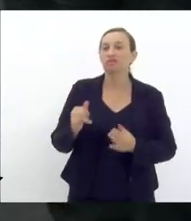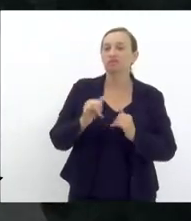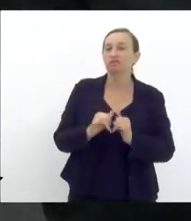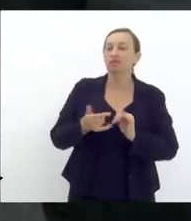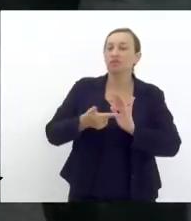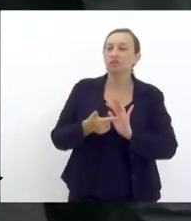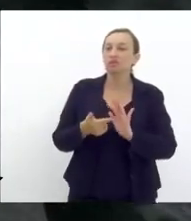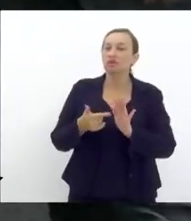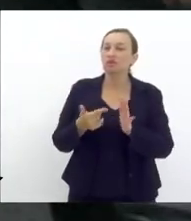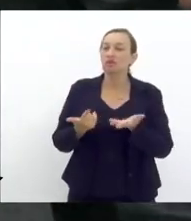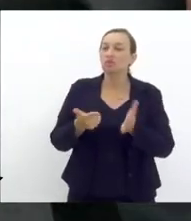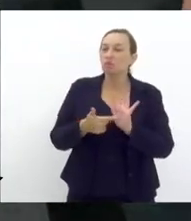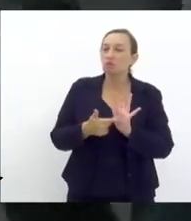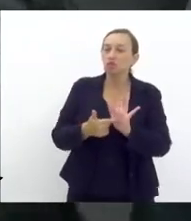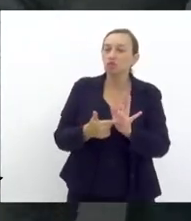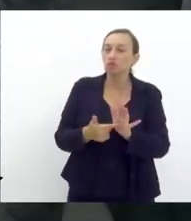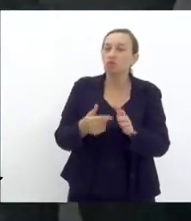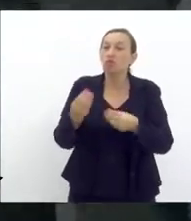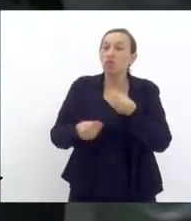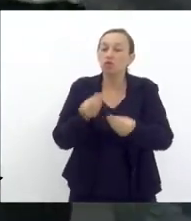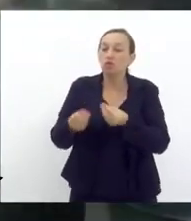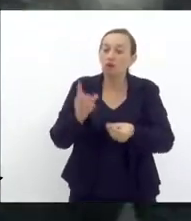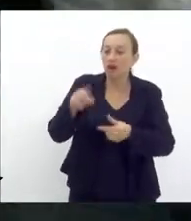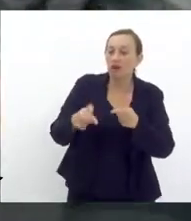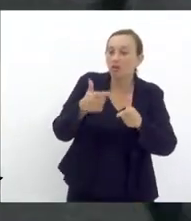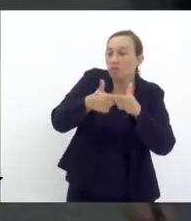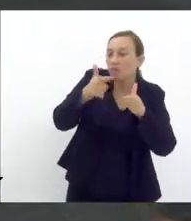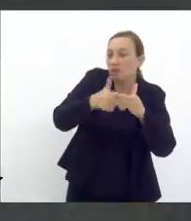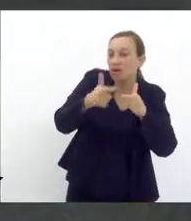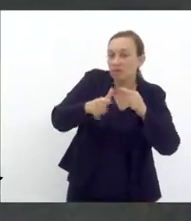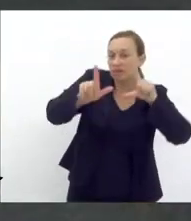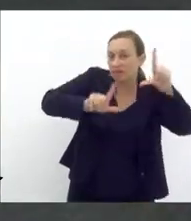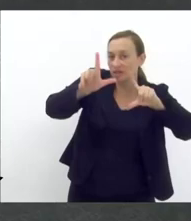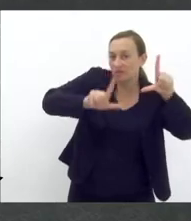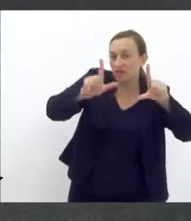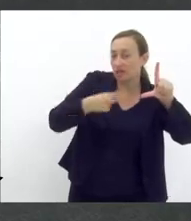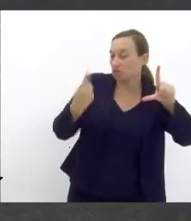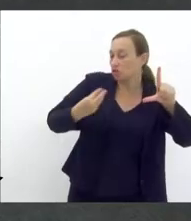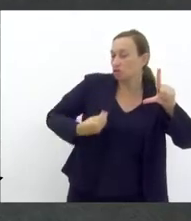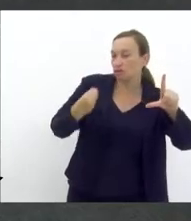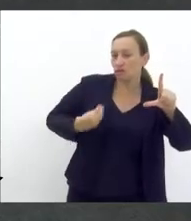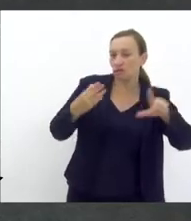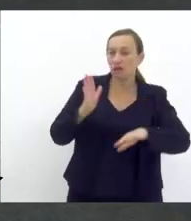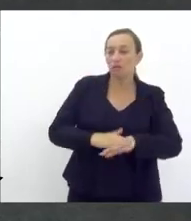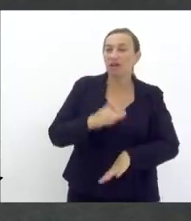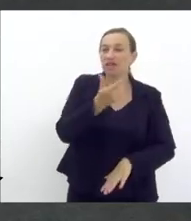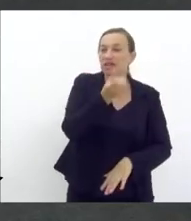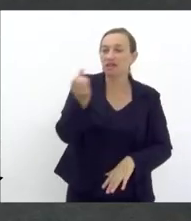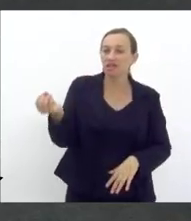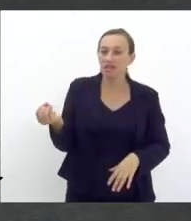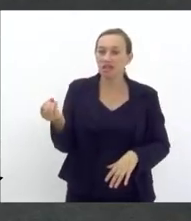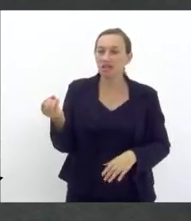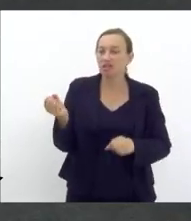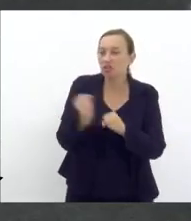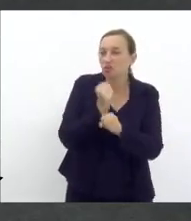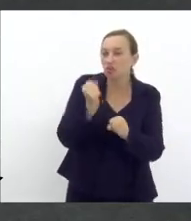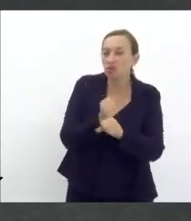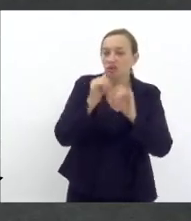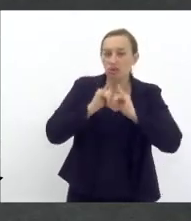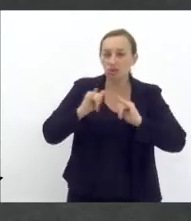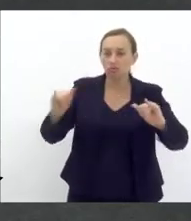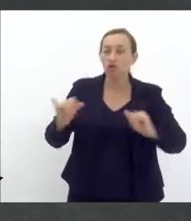demonstração do problema que a gente tá vivendo para você ter uma ideia Presidente das mais de 600 obras anunciadas